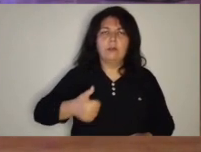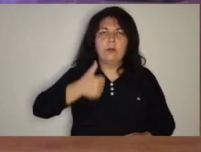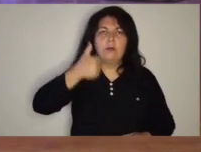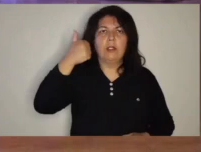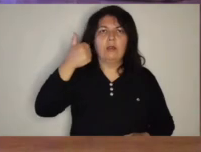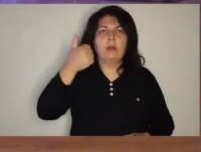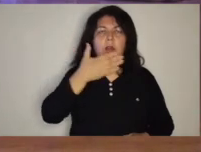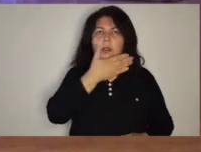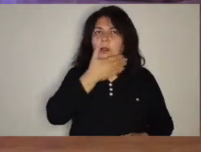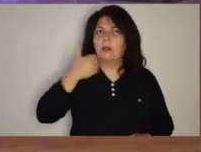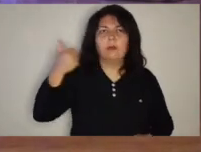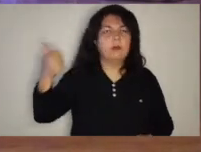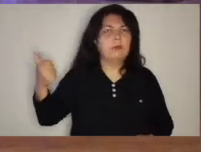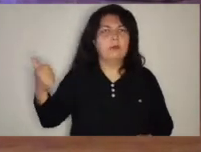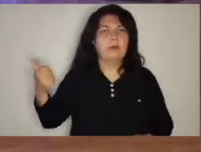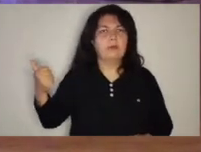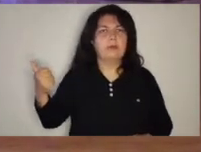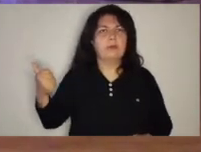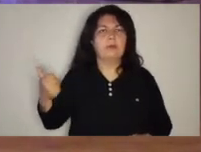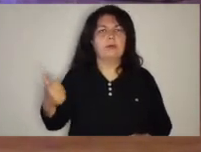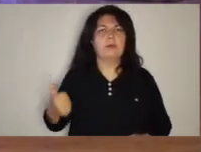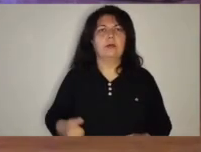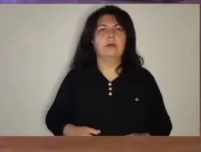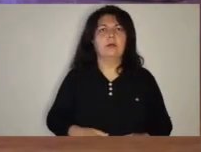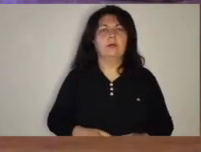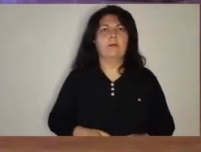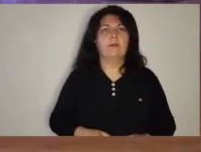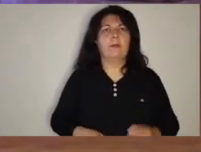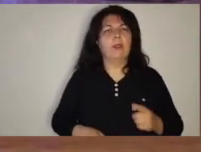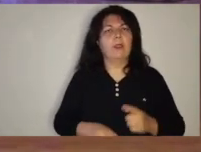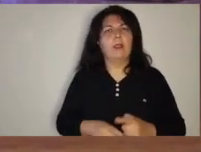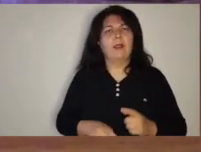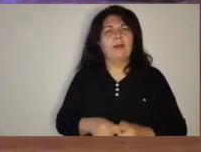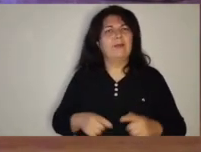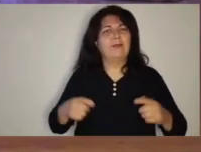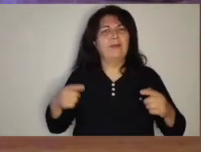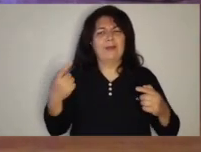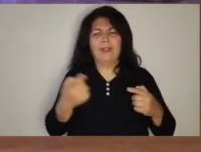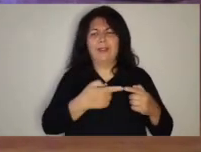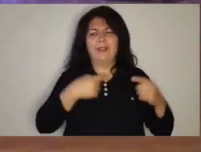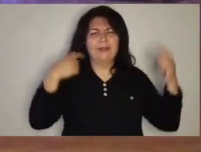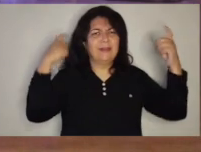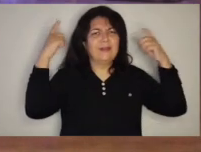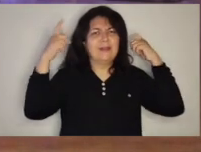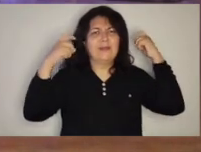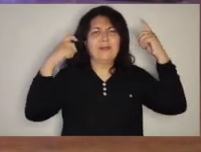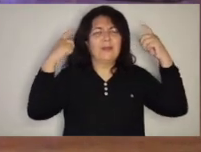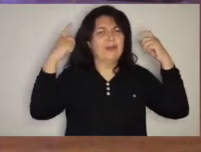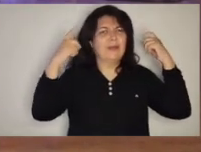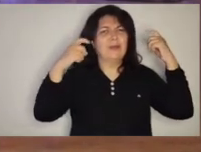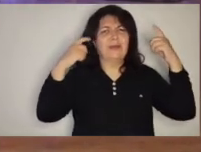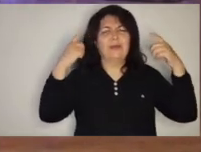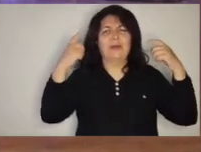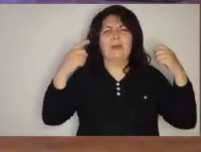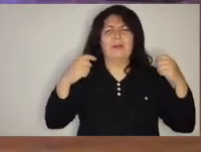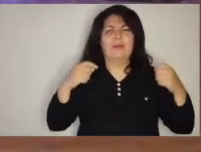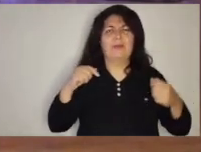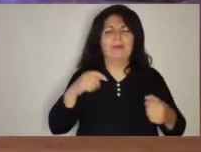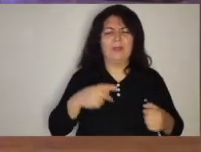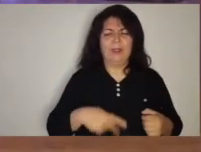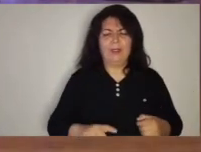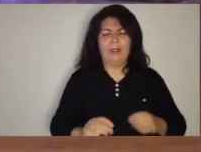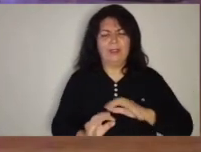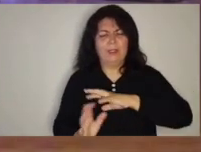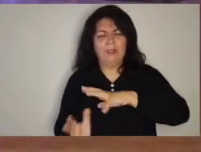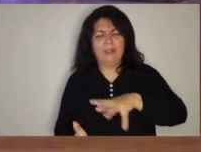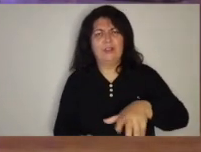Qual a orientação? Correta. Faça o teu melhor, que Deus já fez tudo por nós, irmãos. Então, por que